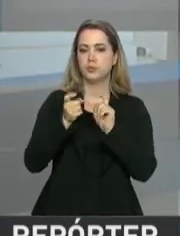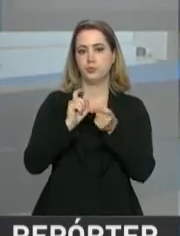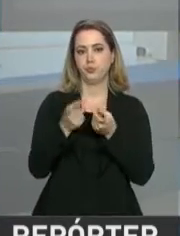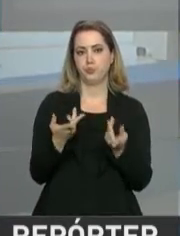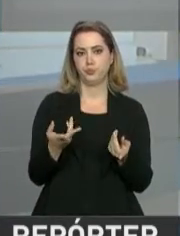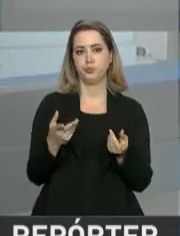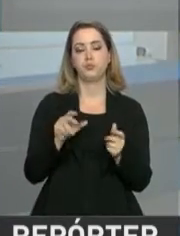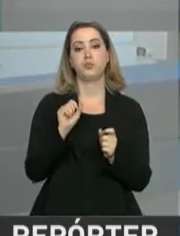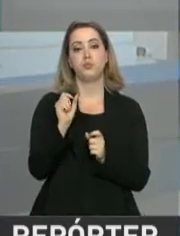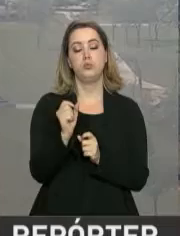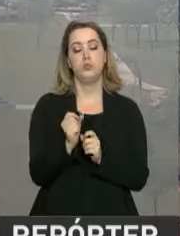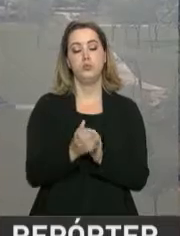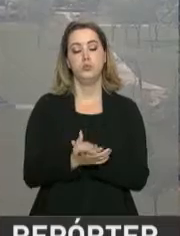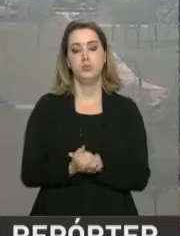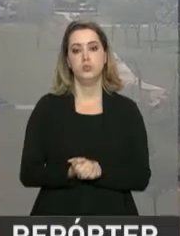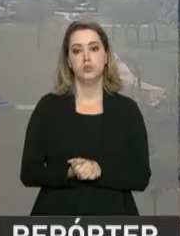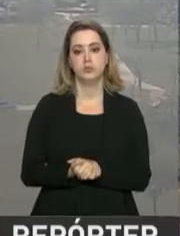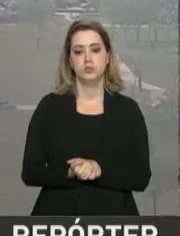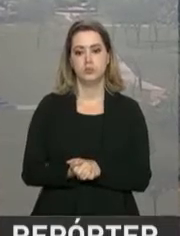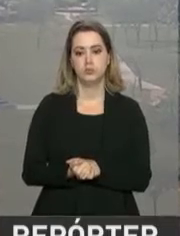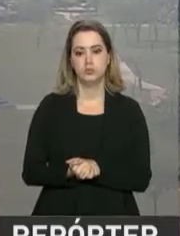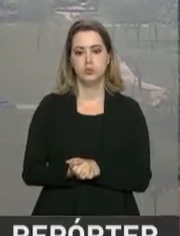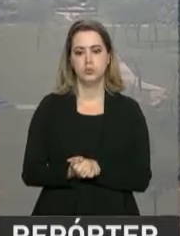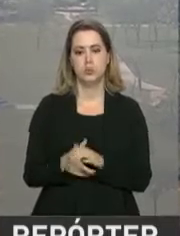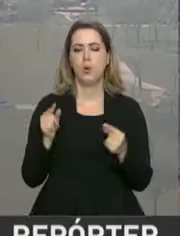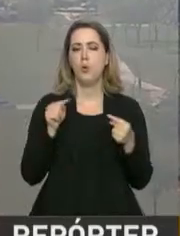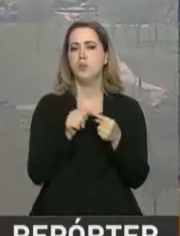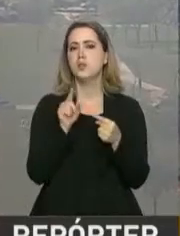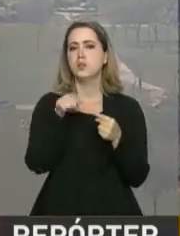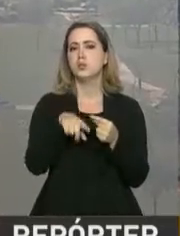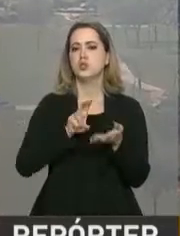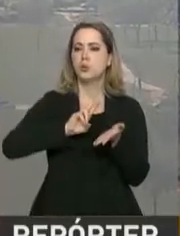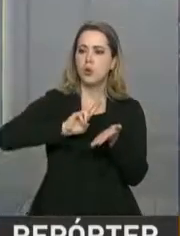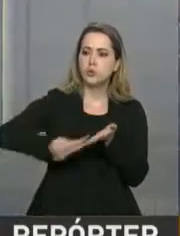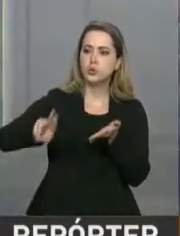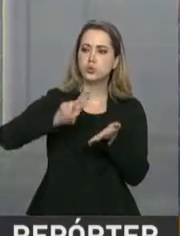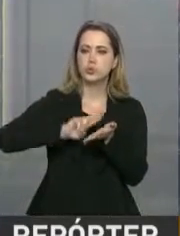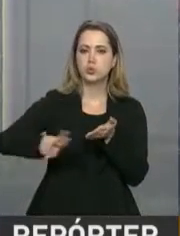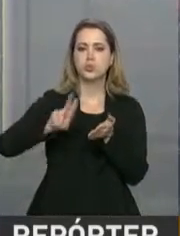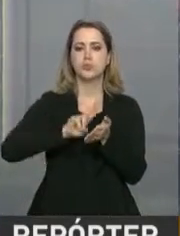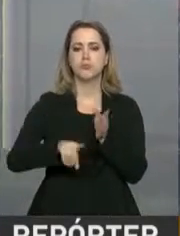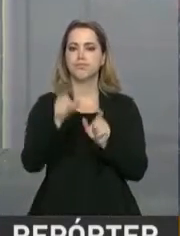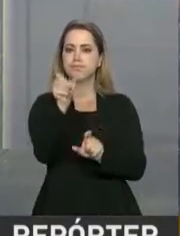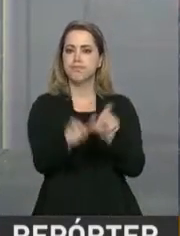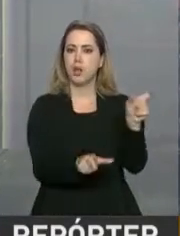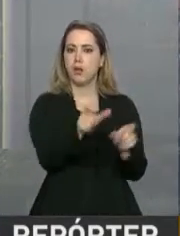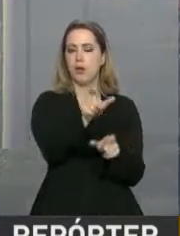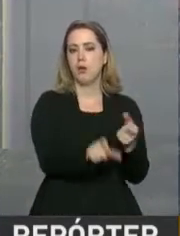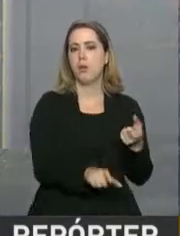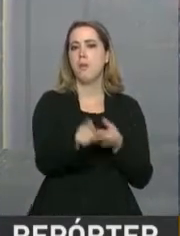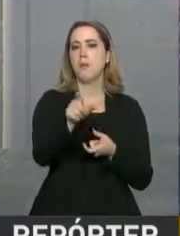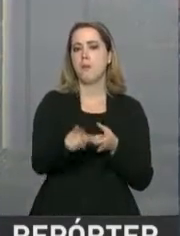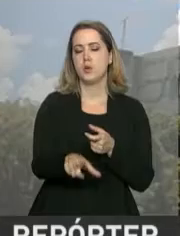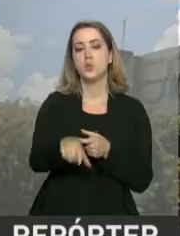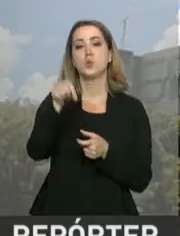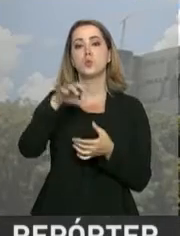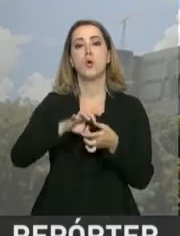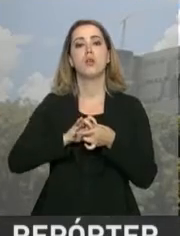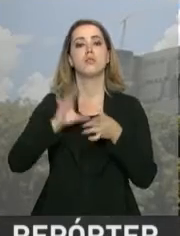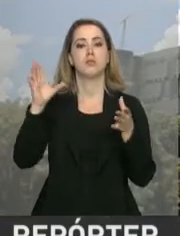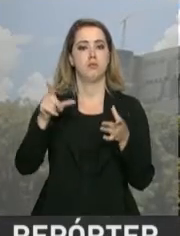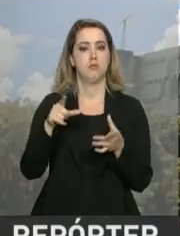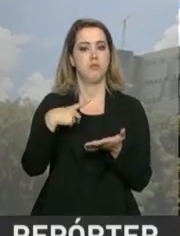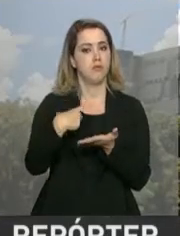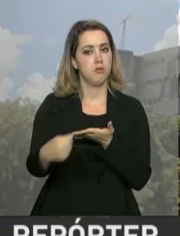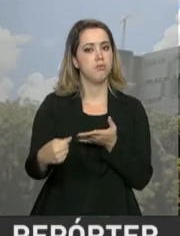do Planejamento. O objetivo da extinção de cargos comissionados e funções gratificadas é reduzir